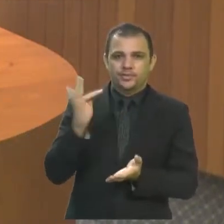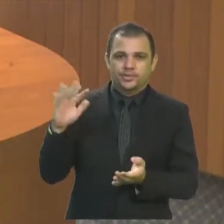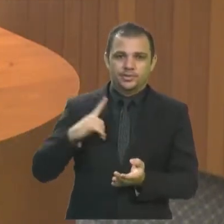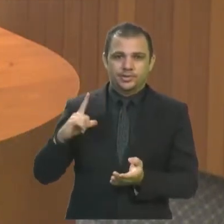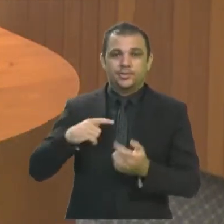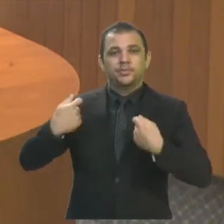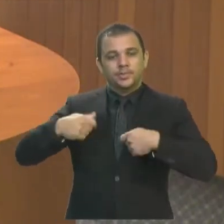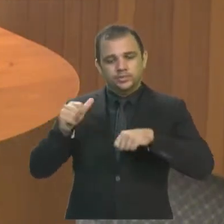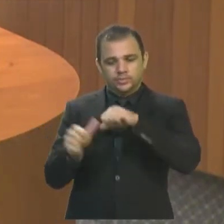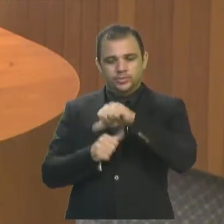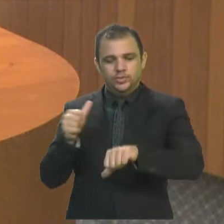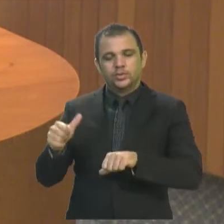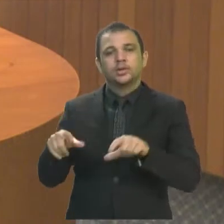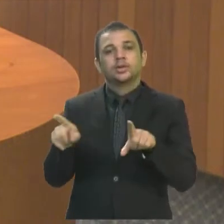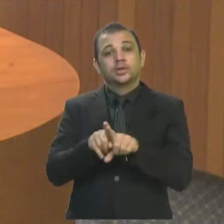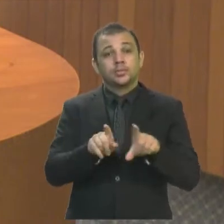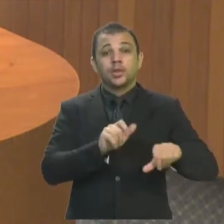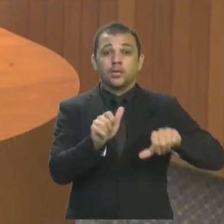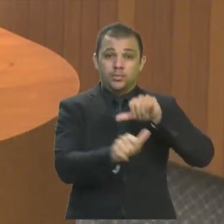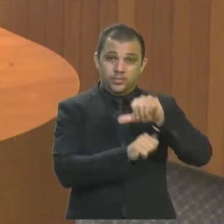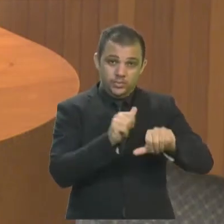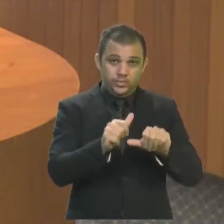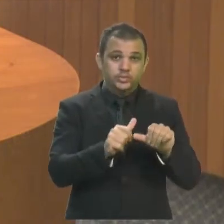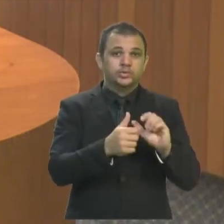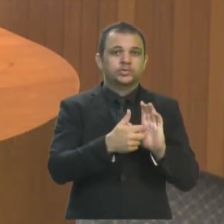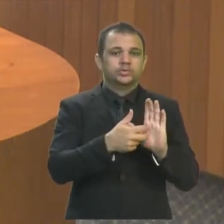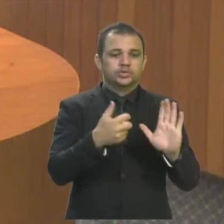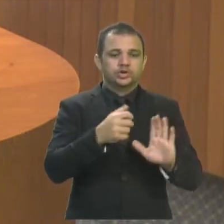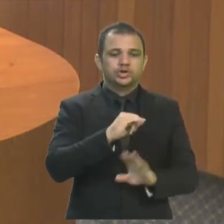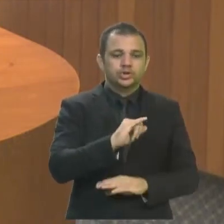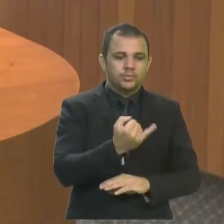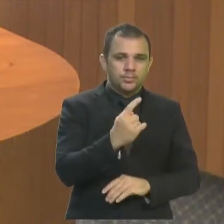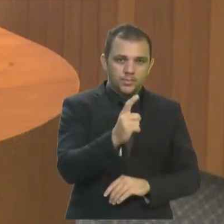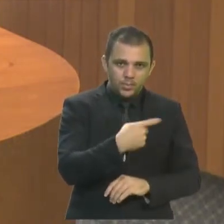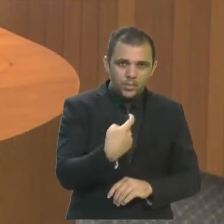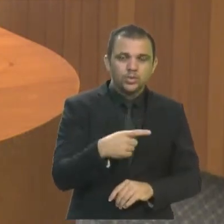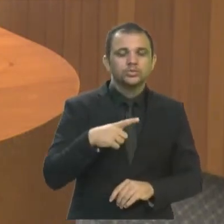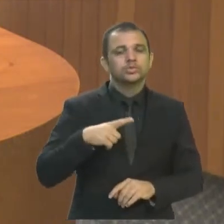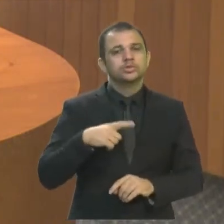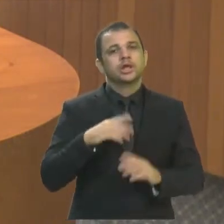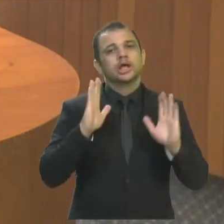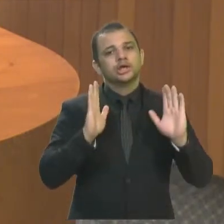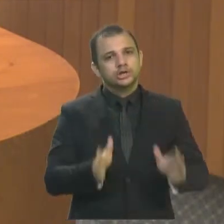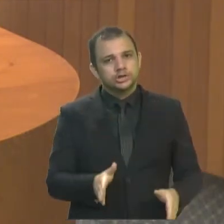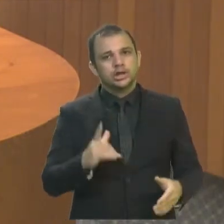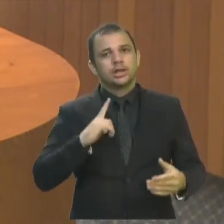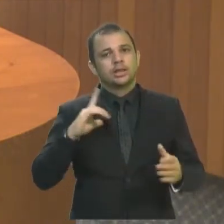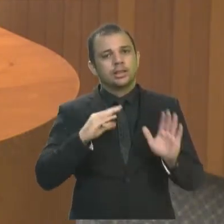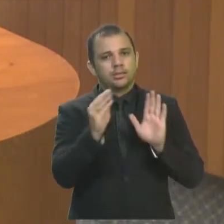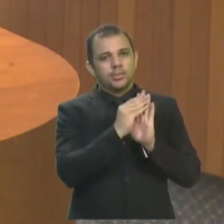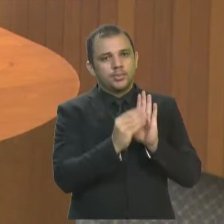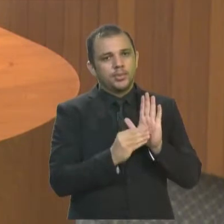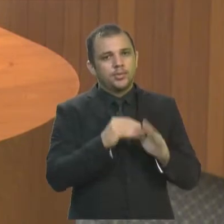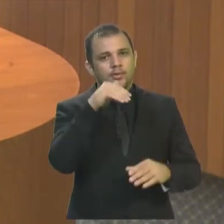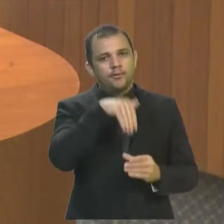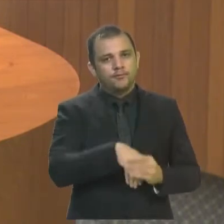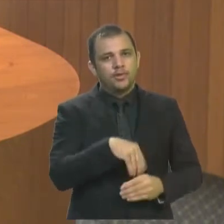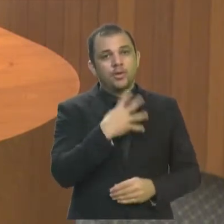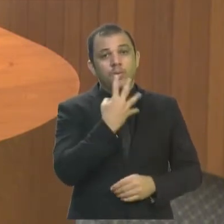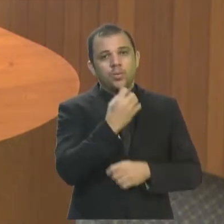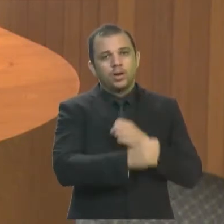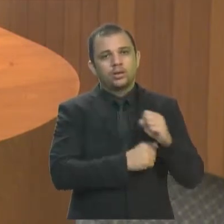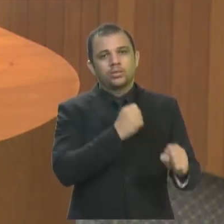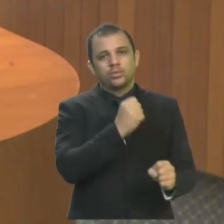revisado, a reforma tributária que está na agenda já pelo 4º ano consecutivo e não foi feita,